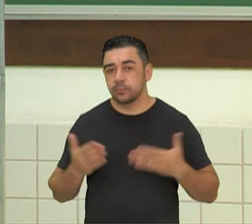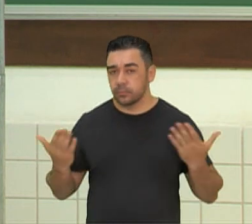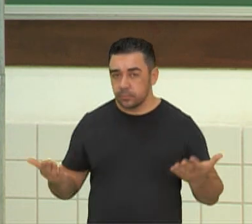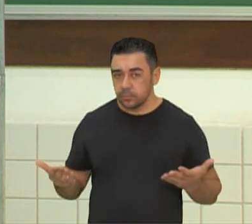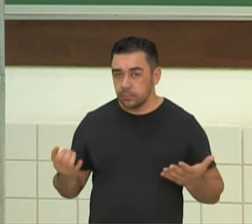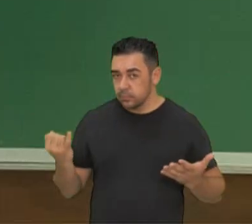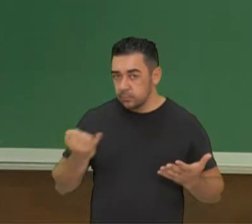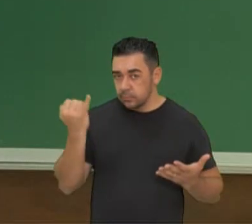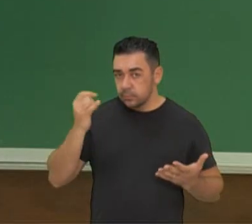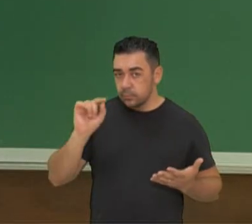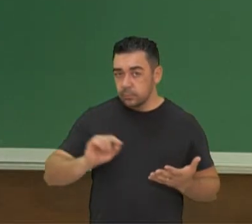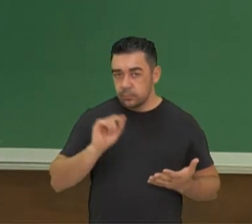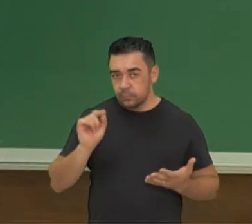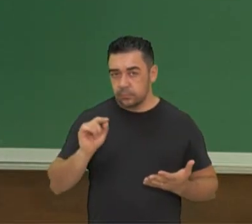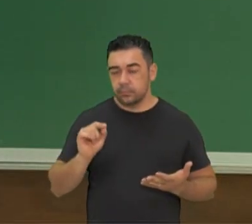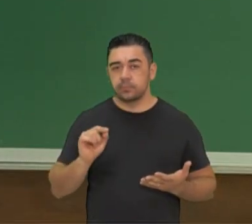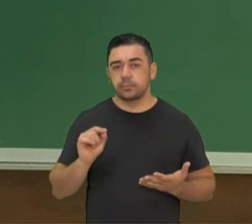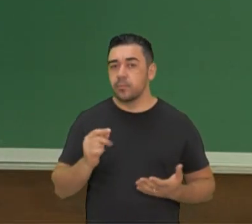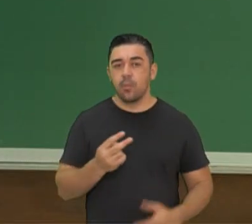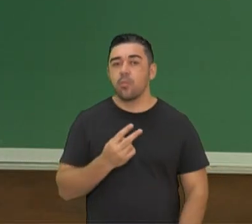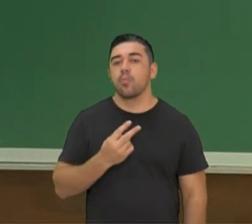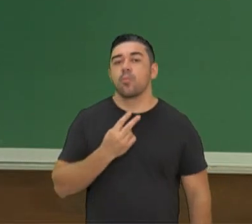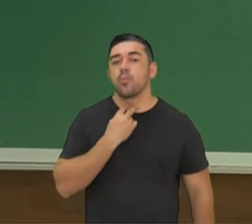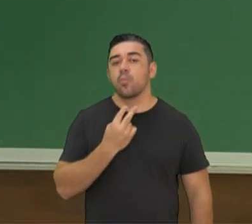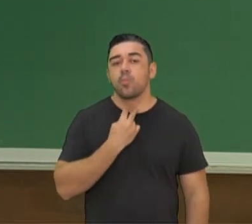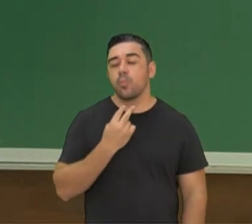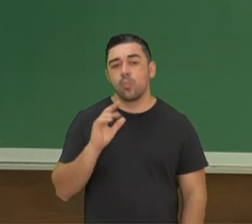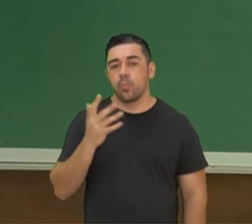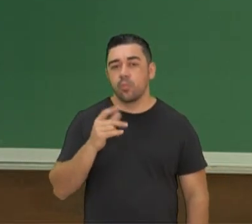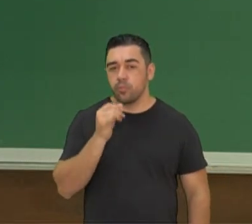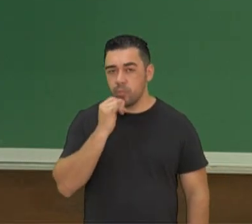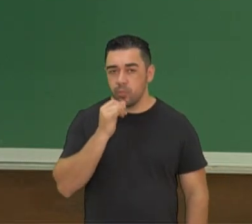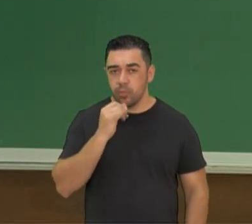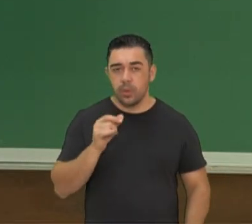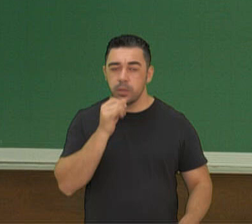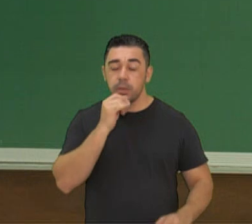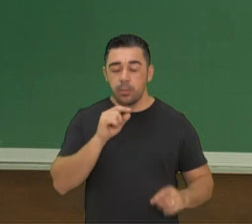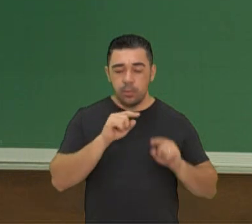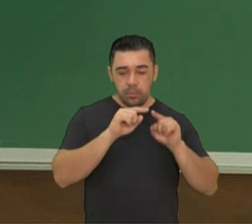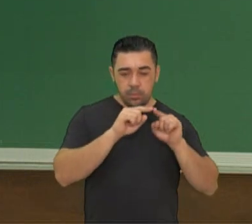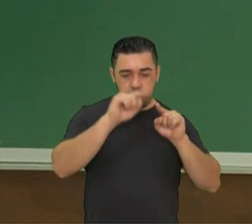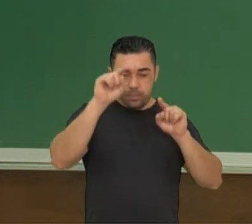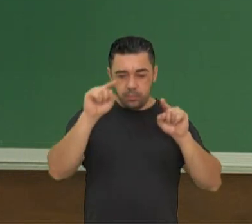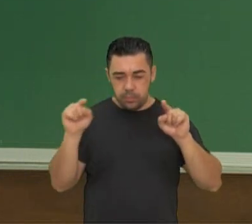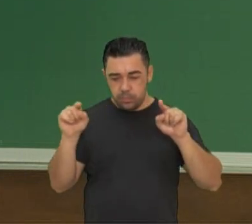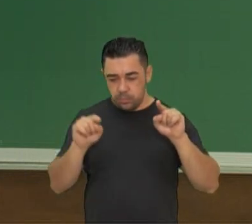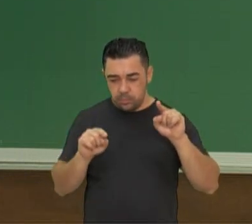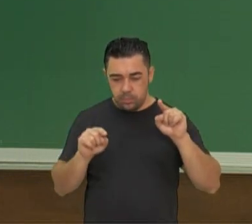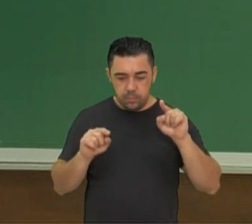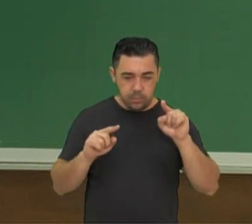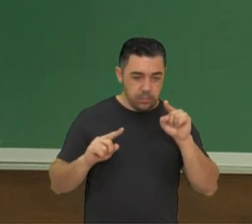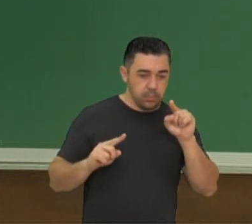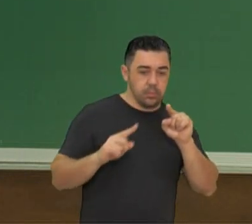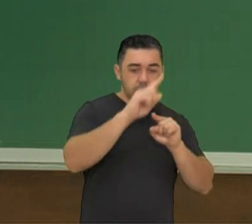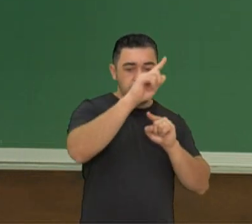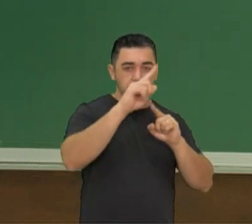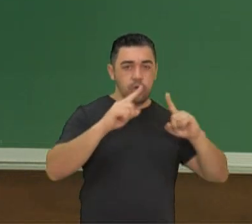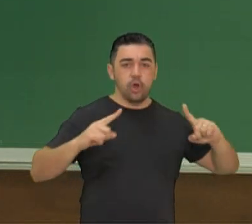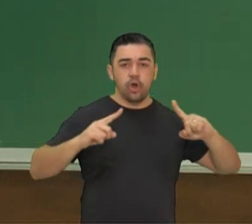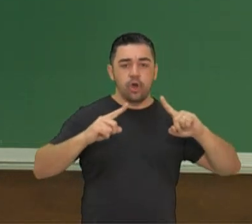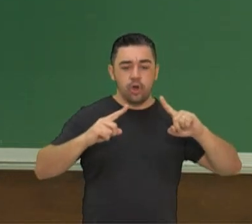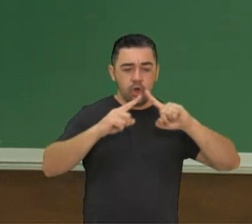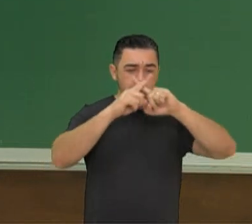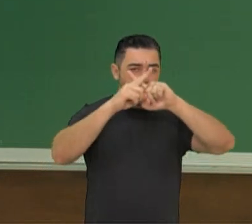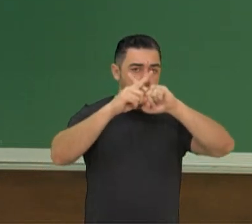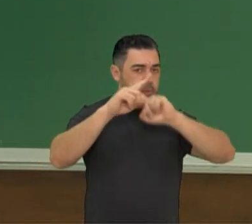Uma coisa importante é o seguinte, não pode acontecer em um polígono dos segmentos se cruzarem, eu não posso ter segmento cruzando dentro